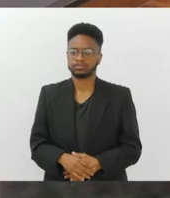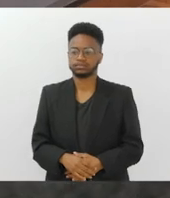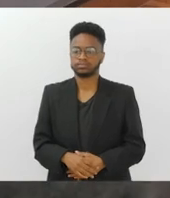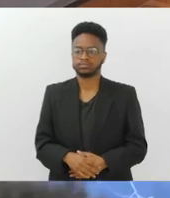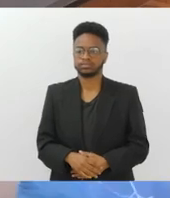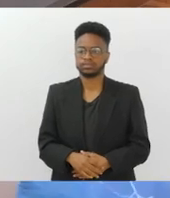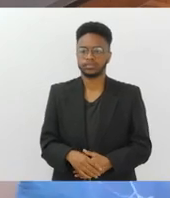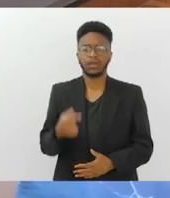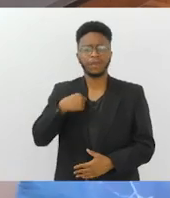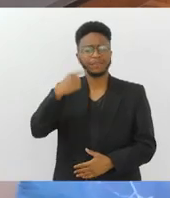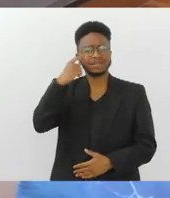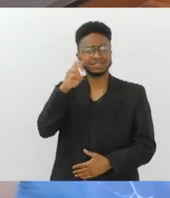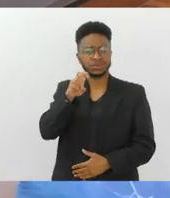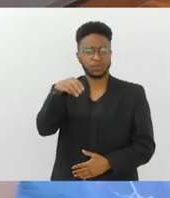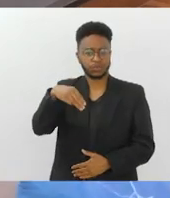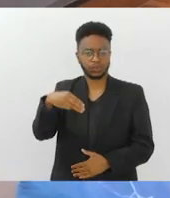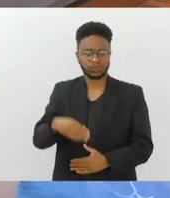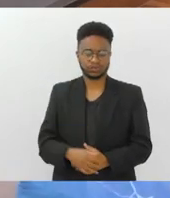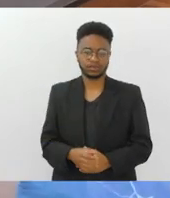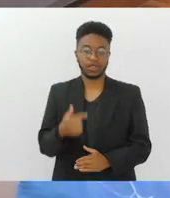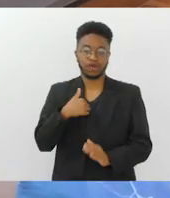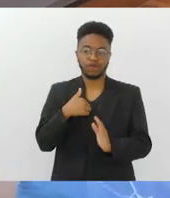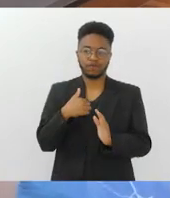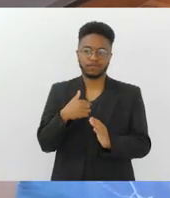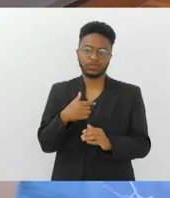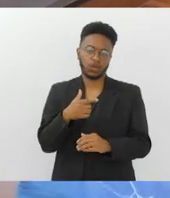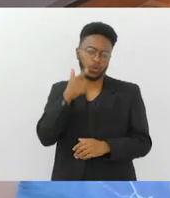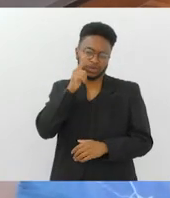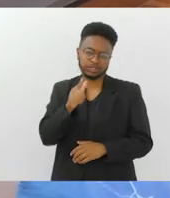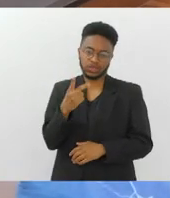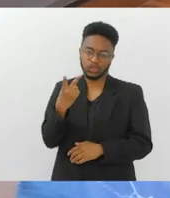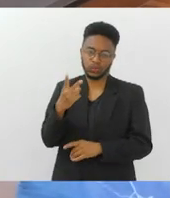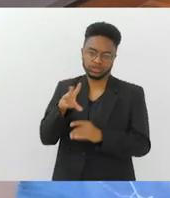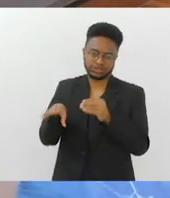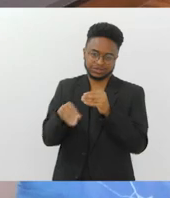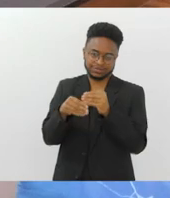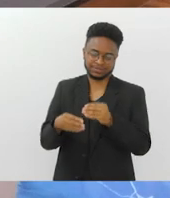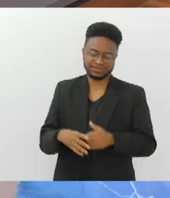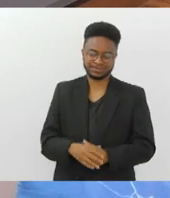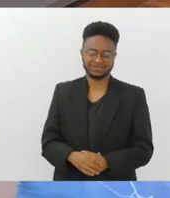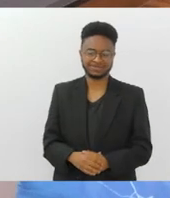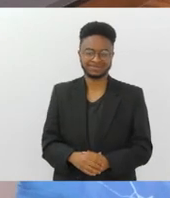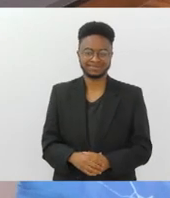Eu achei que era 5. Eu vou ler. Ganhou 2 minutinhos.